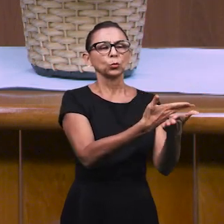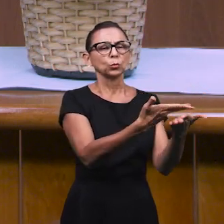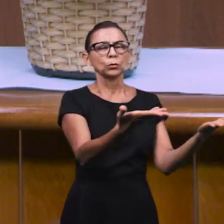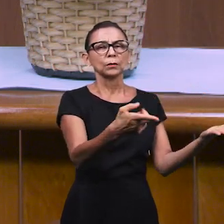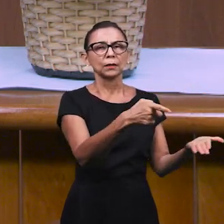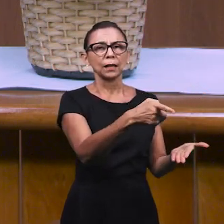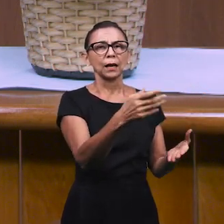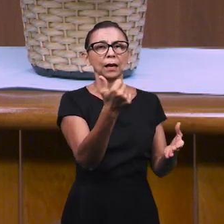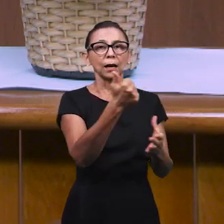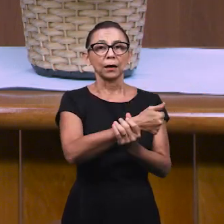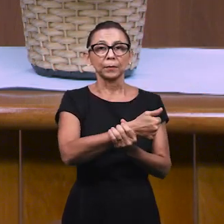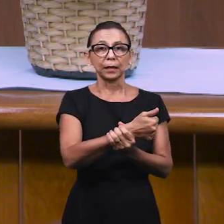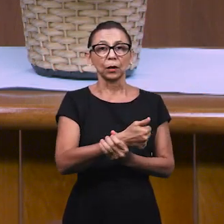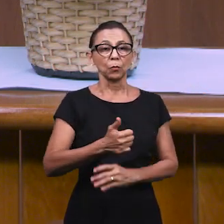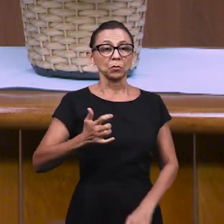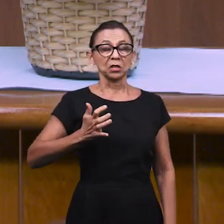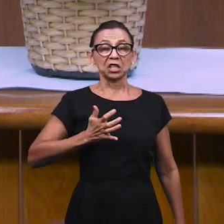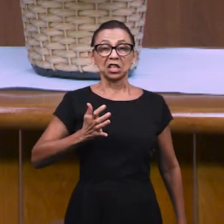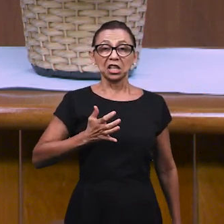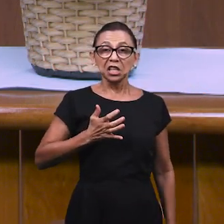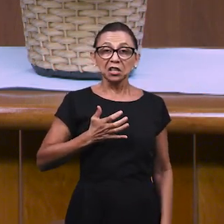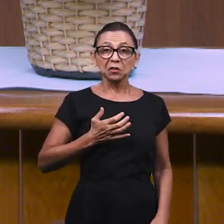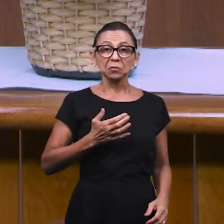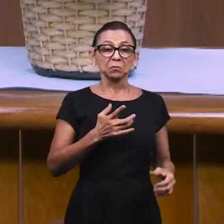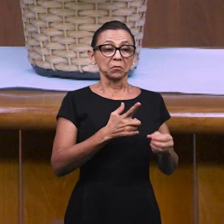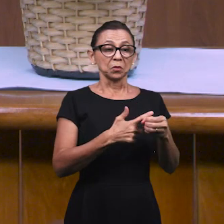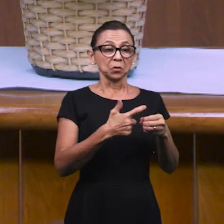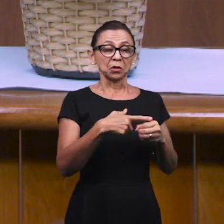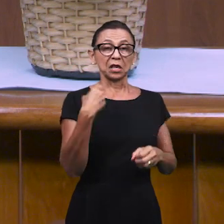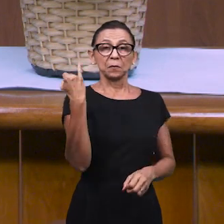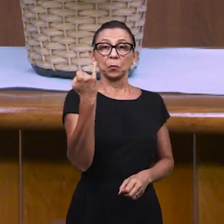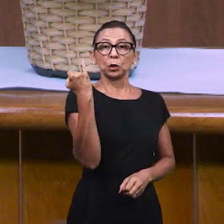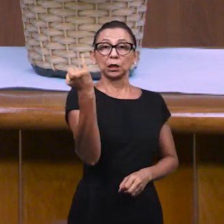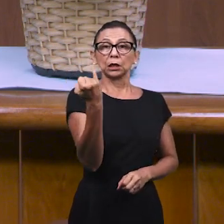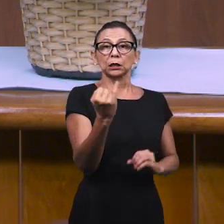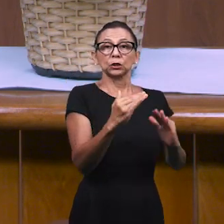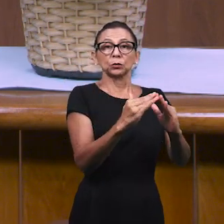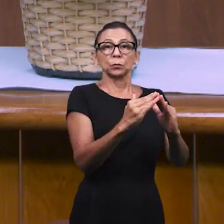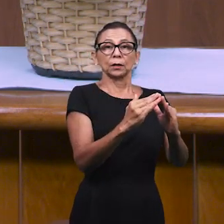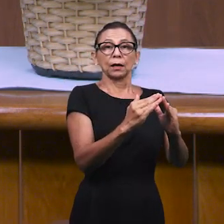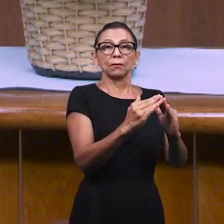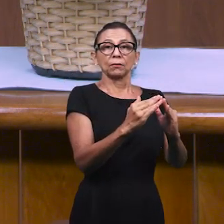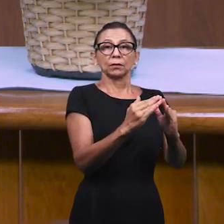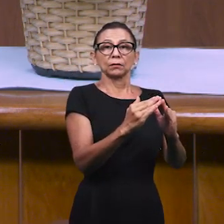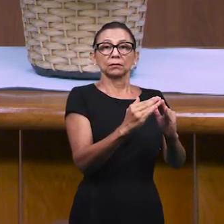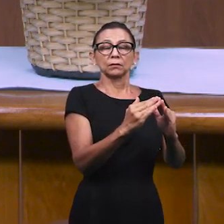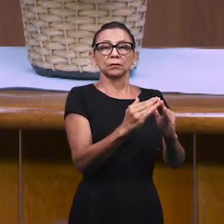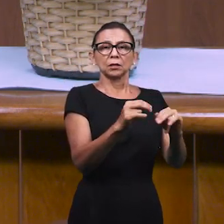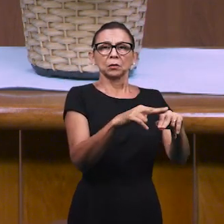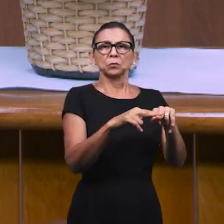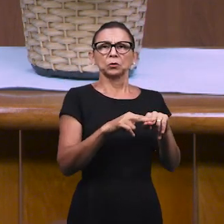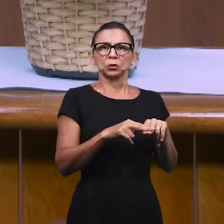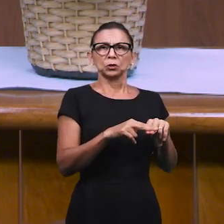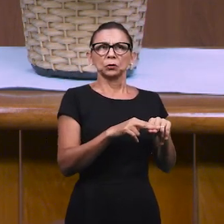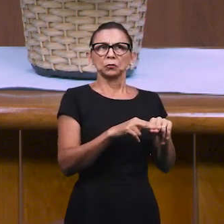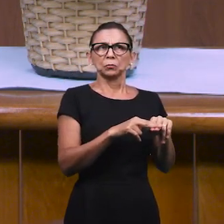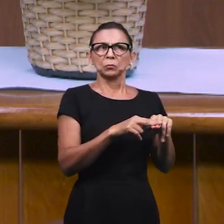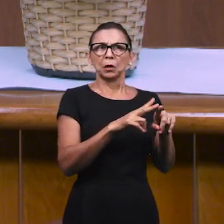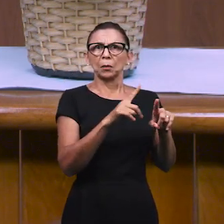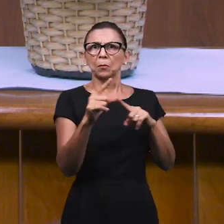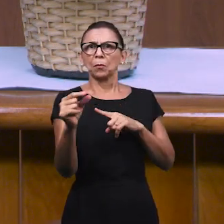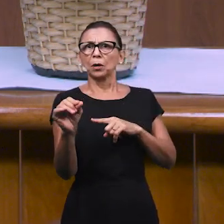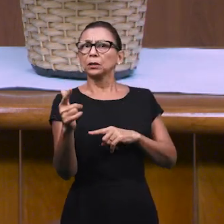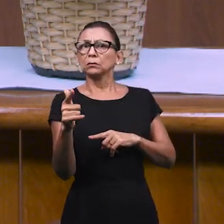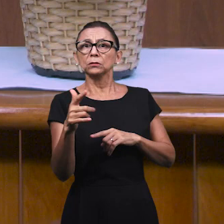homem nobre, tinha posses, morava numa cidade importante, não tinha motivo nenhum para sair dali, a não ser o chamado da voz de